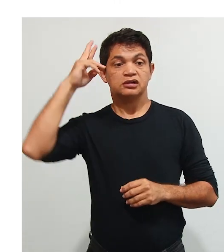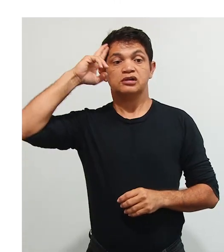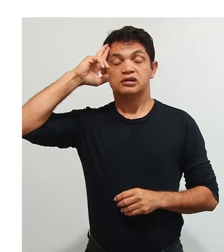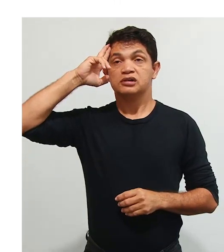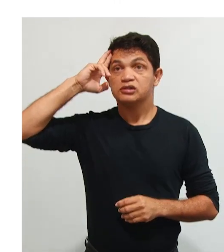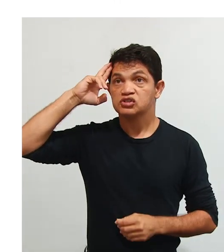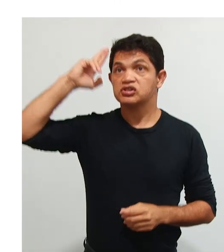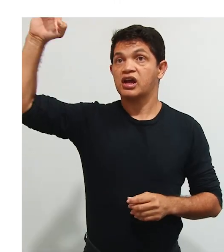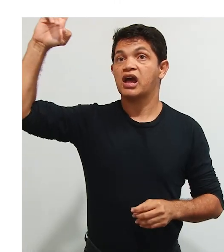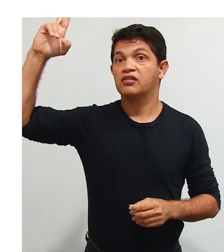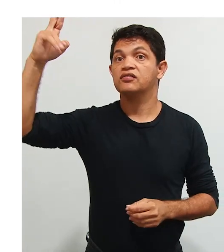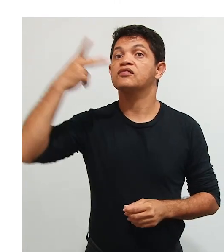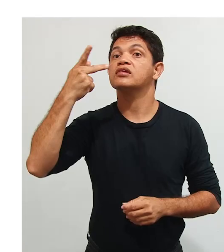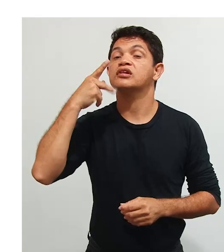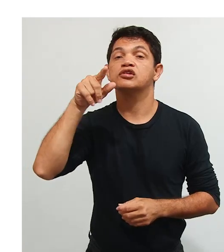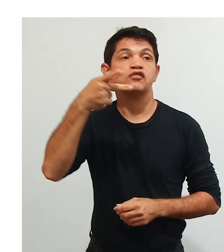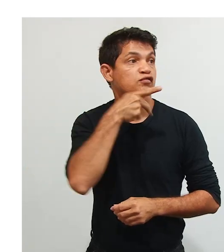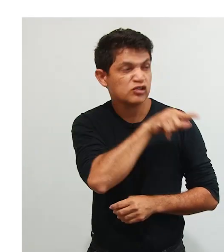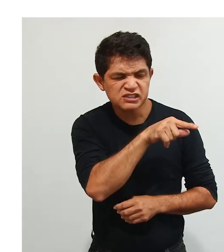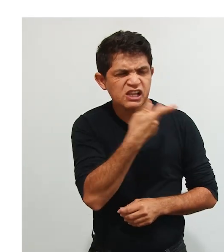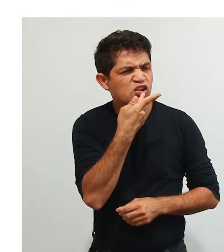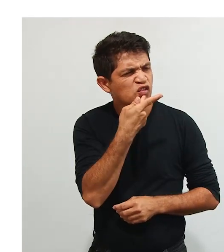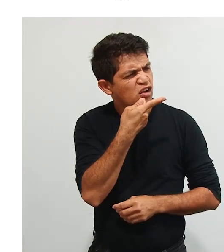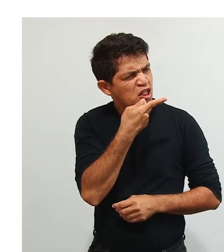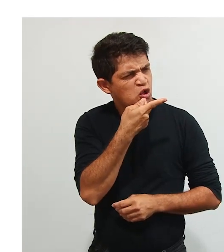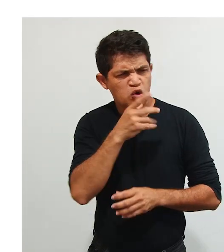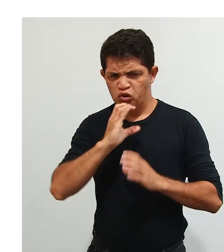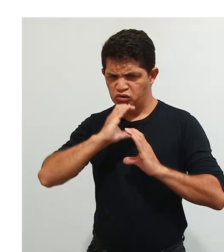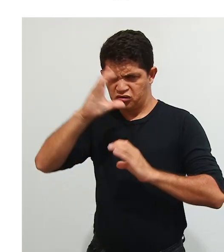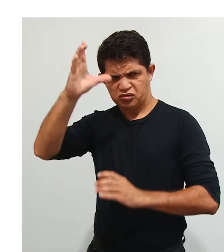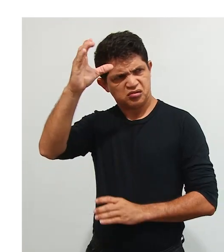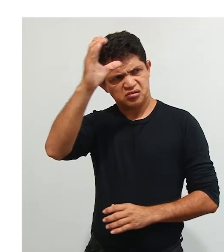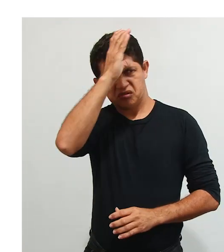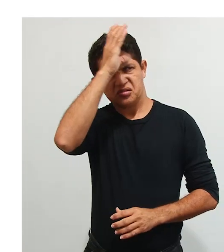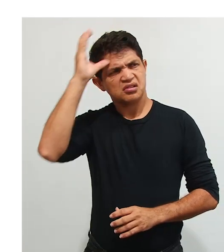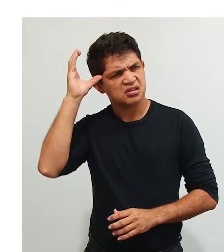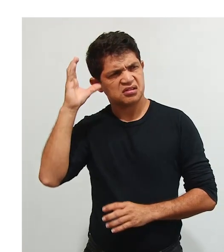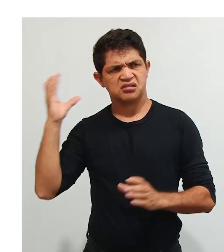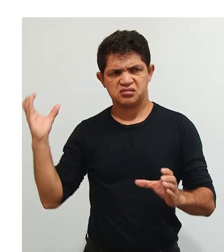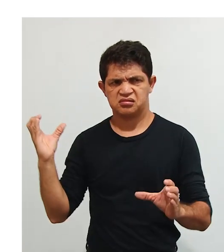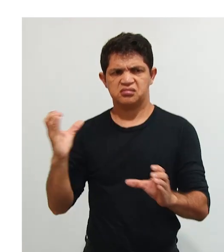chefe falando, você não falou com o cliente, eu estou